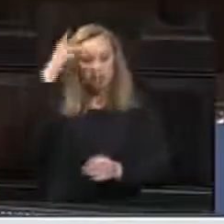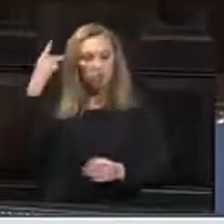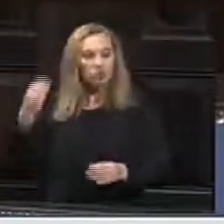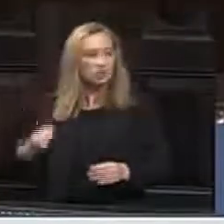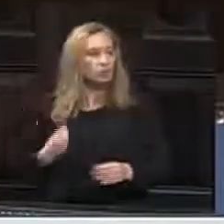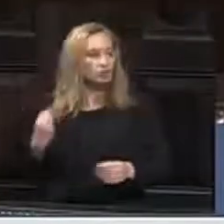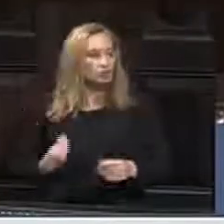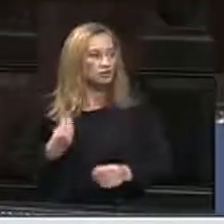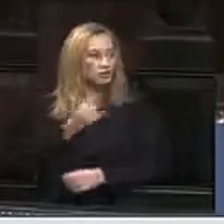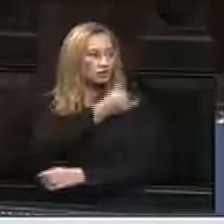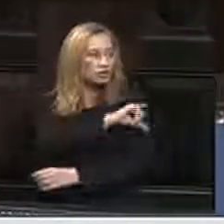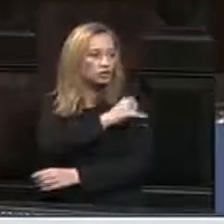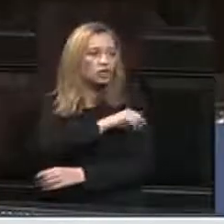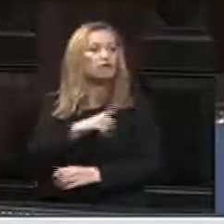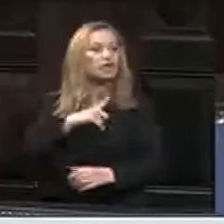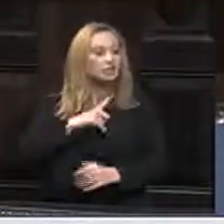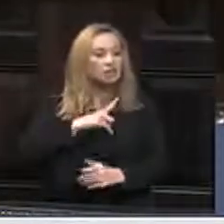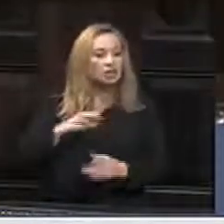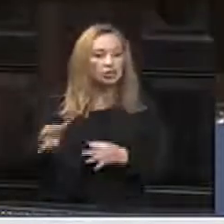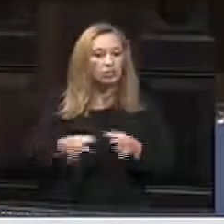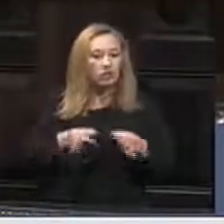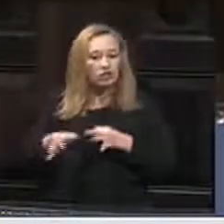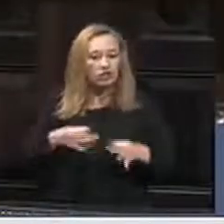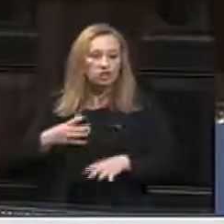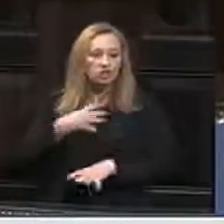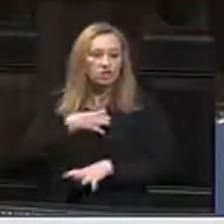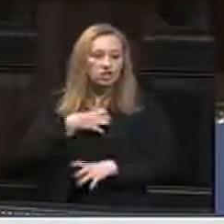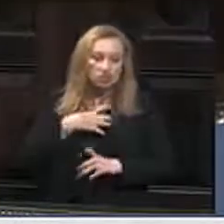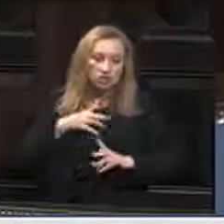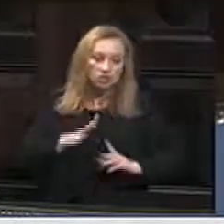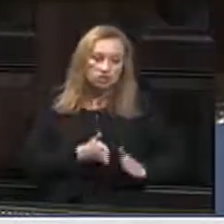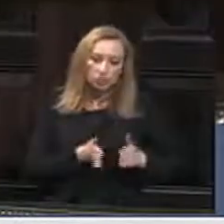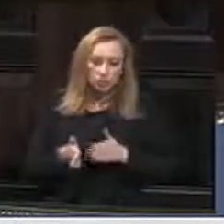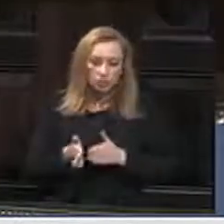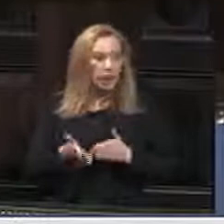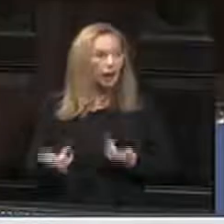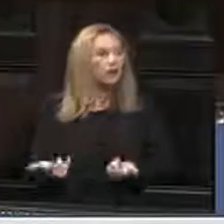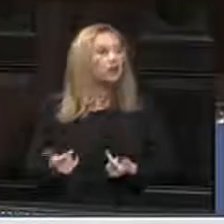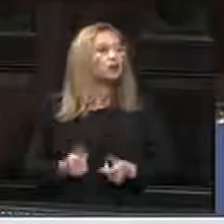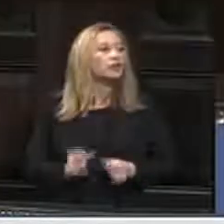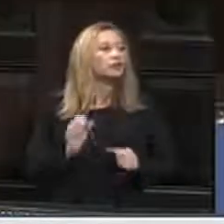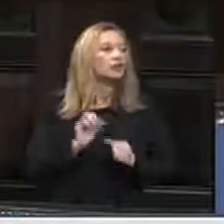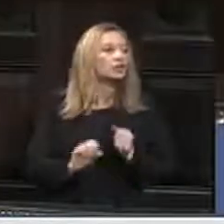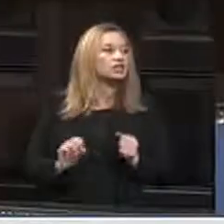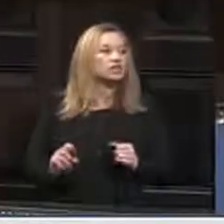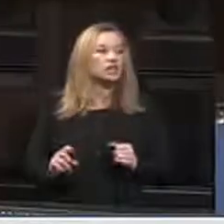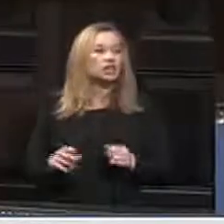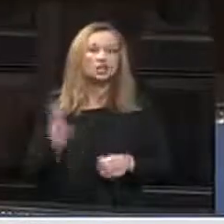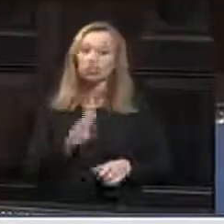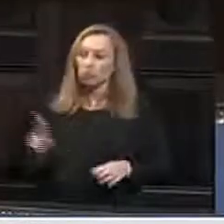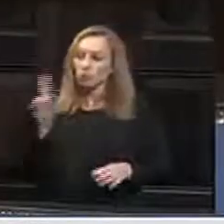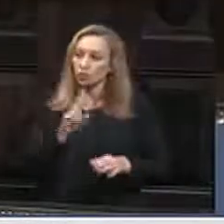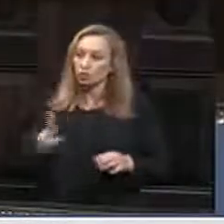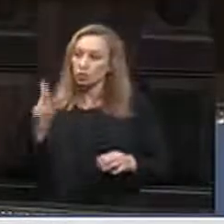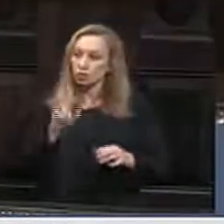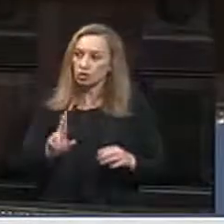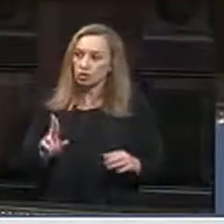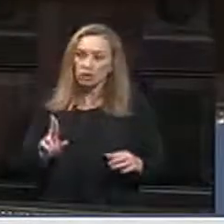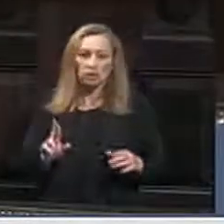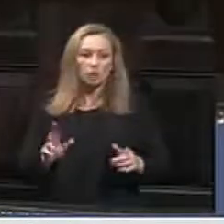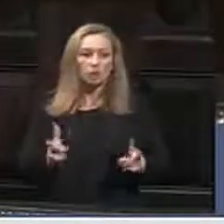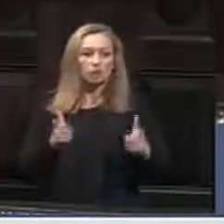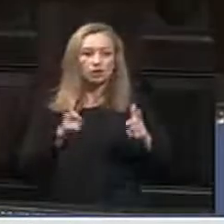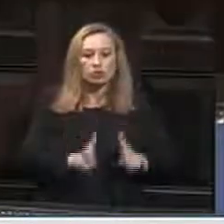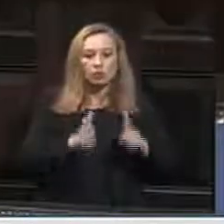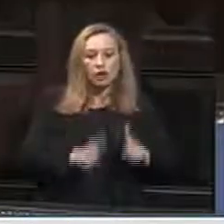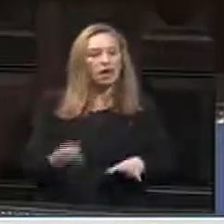por exemplo, esse projeto nesse sentido, nesta linha. Quer dizer, fazer com que os espaços públicos sejam